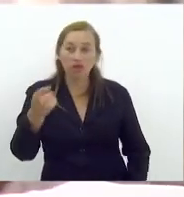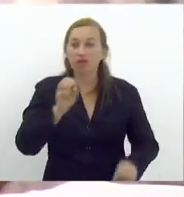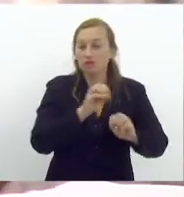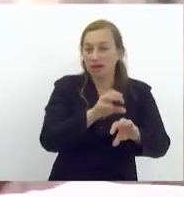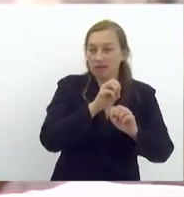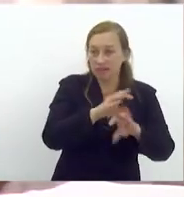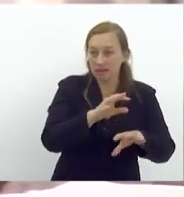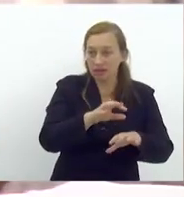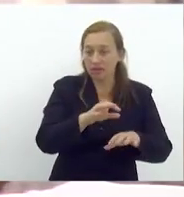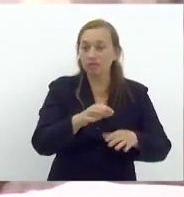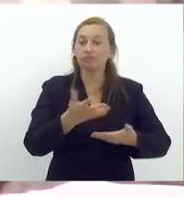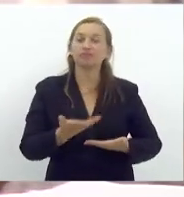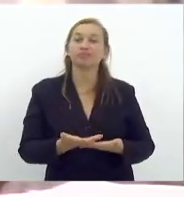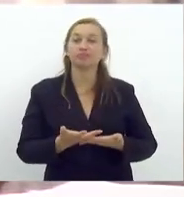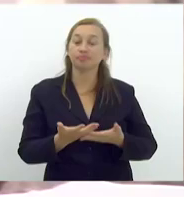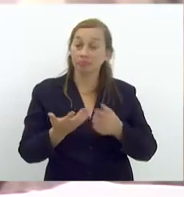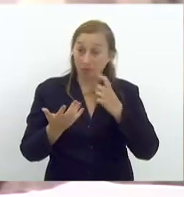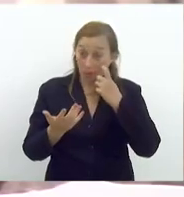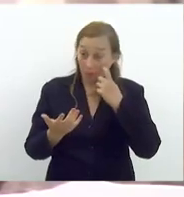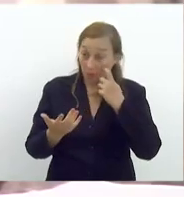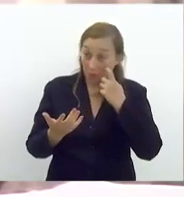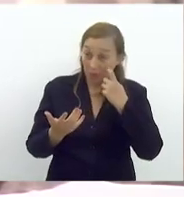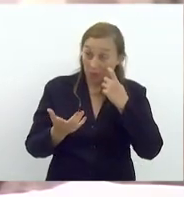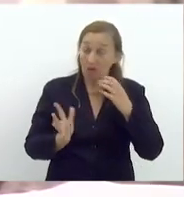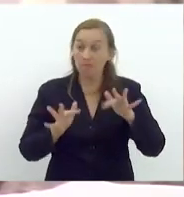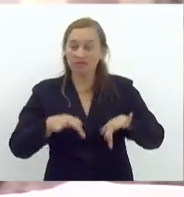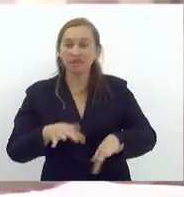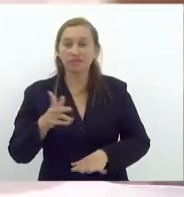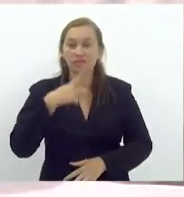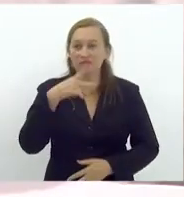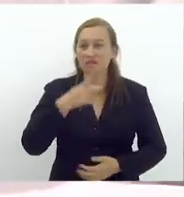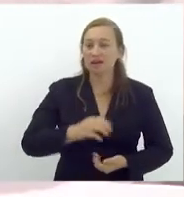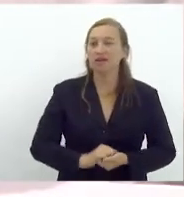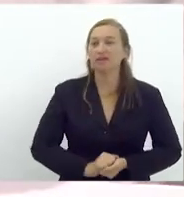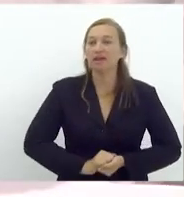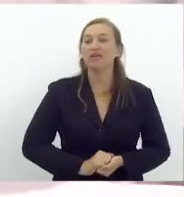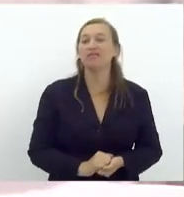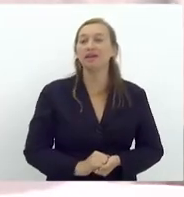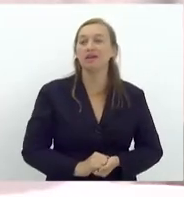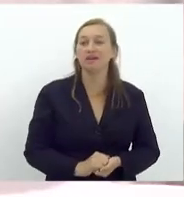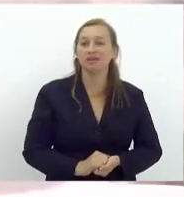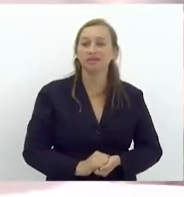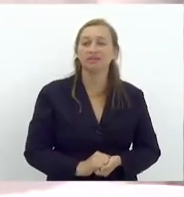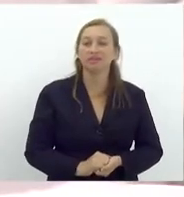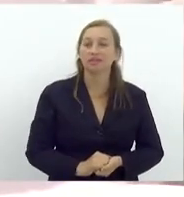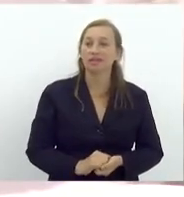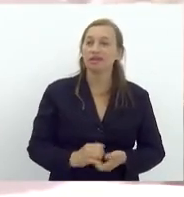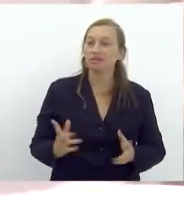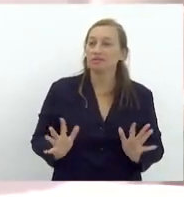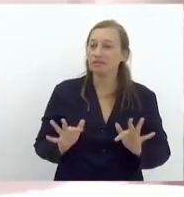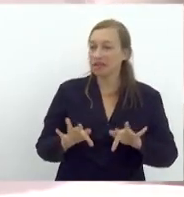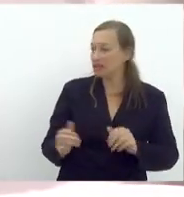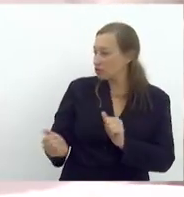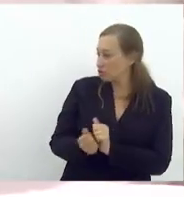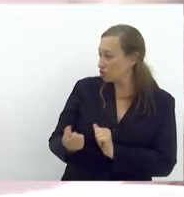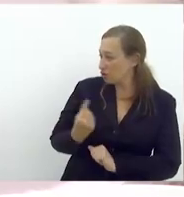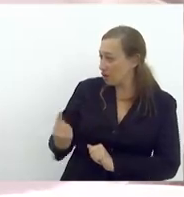para finalizar minha fala e o Parlamento aqui representado E aí fecha com nós